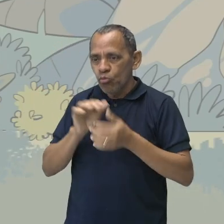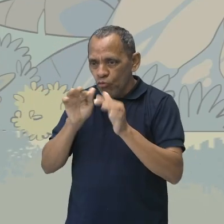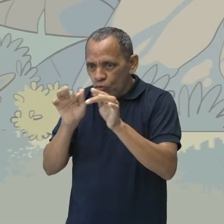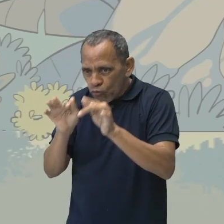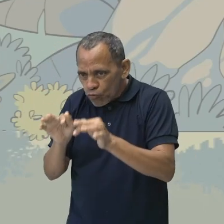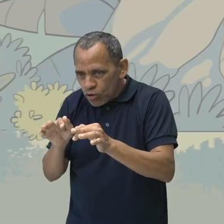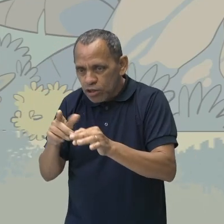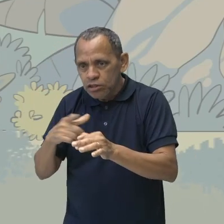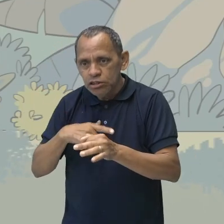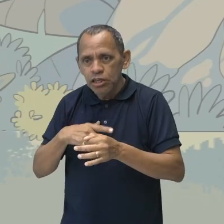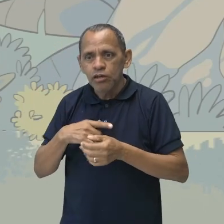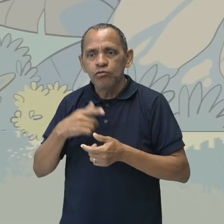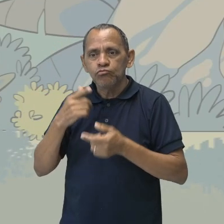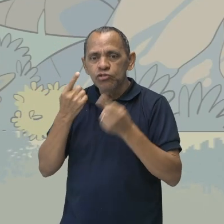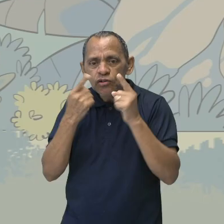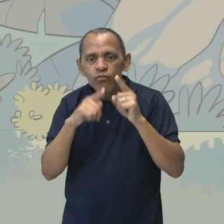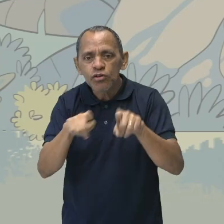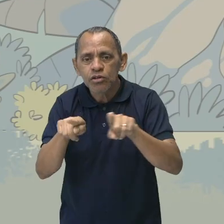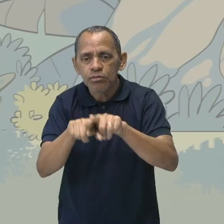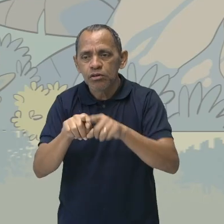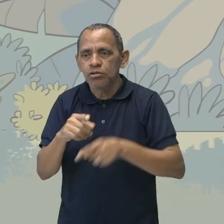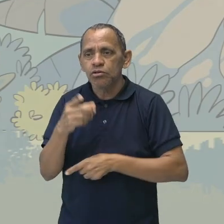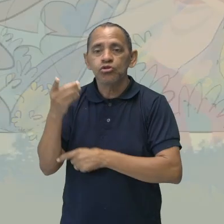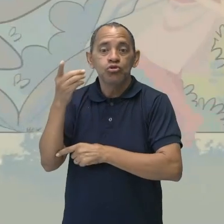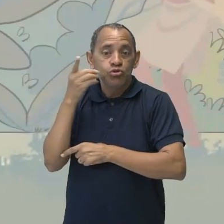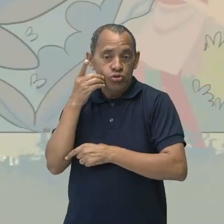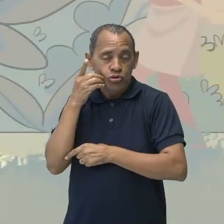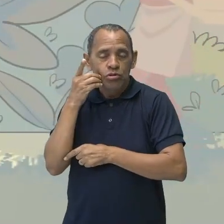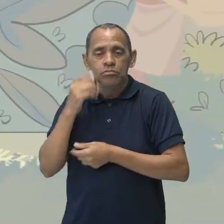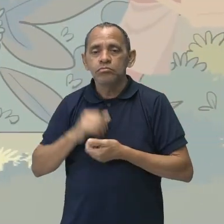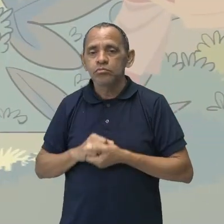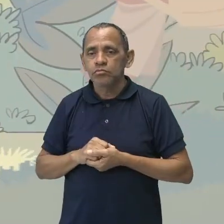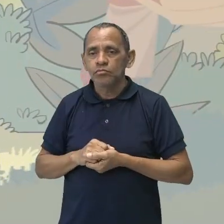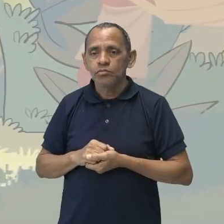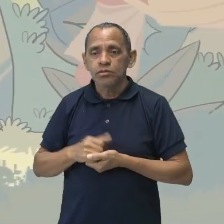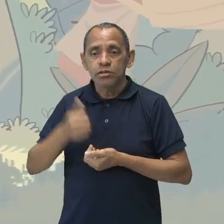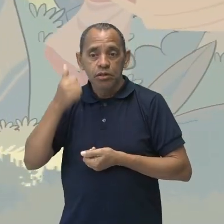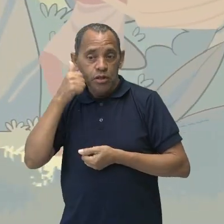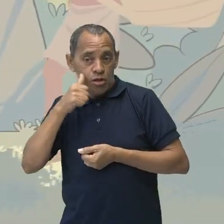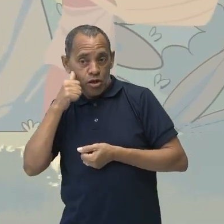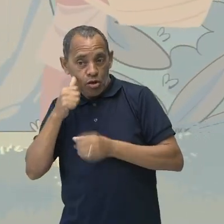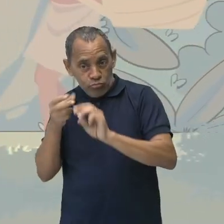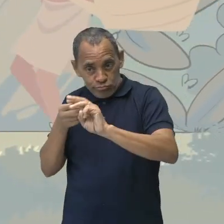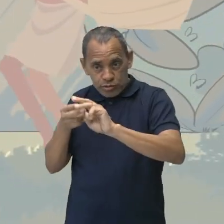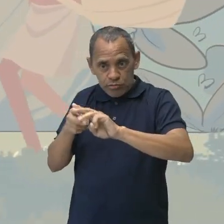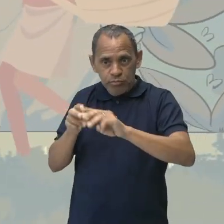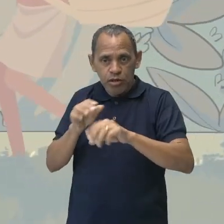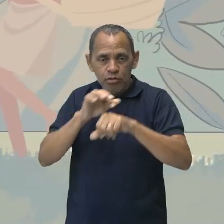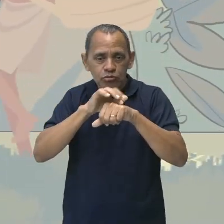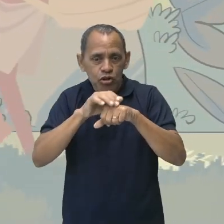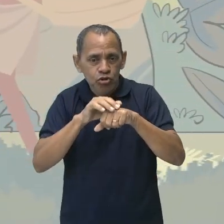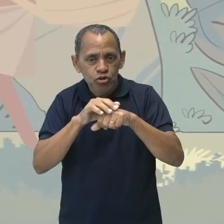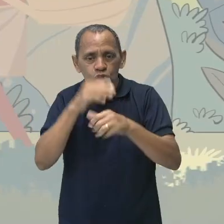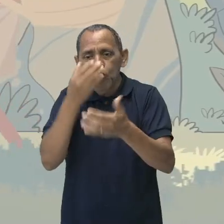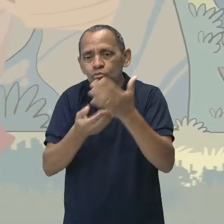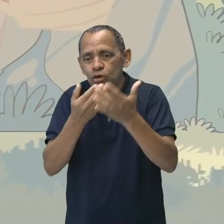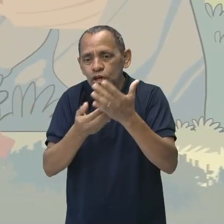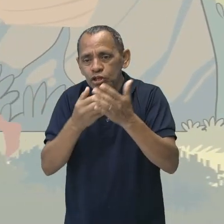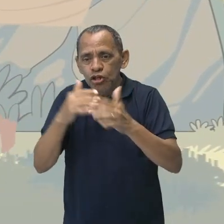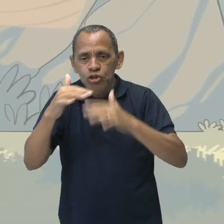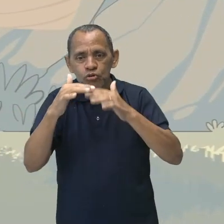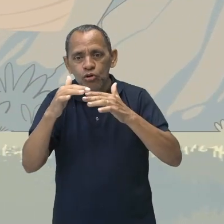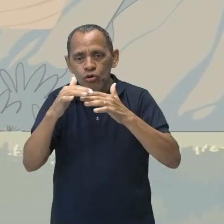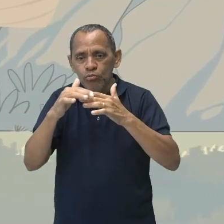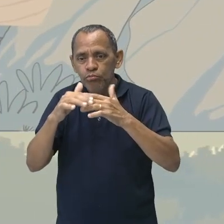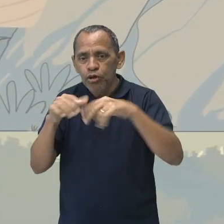os movimentos, tornando-se paralítica. O jovem, incapaz de abandonar sua amada, teceu uma tipóia